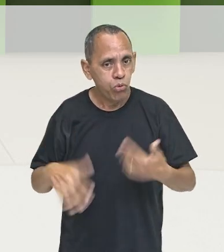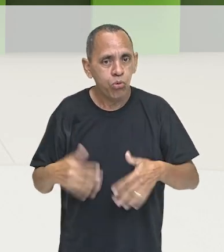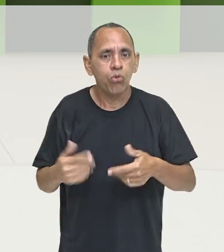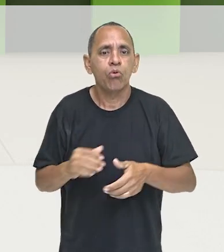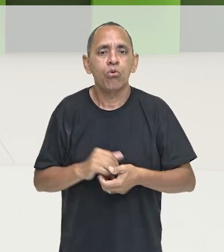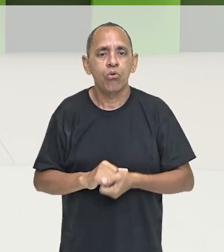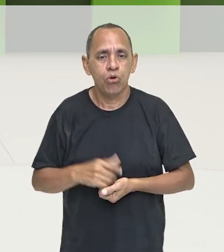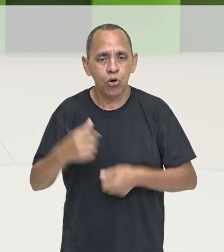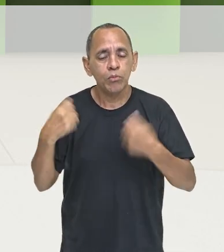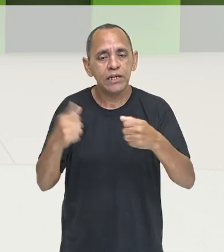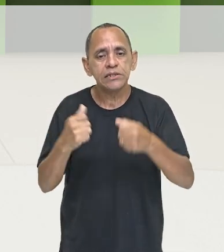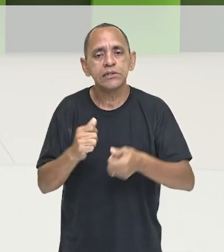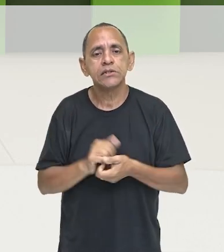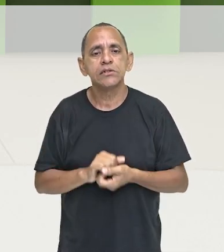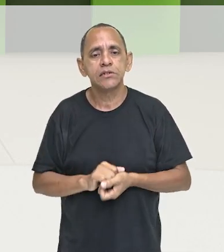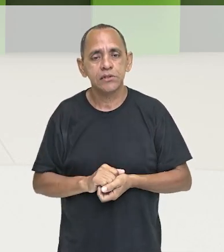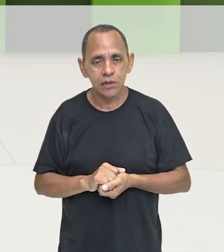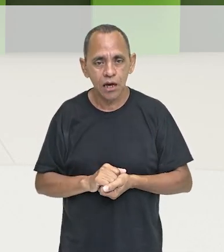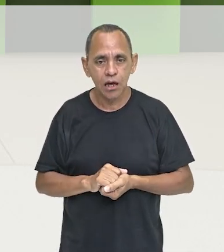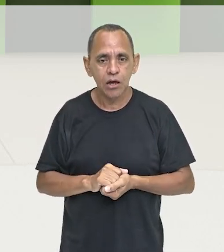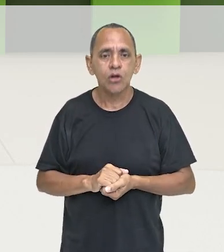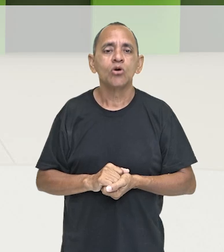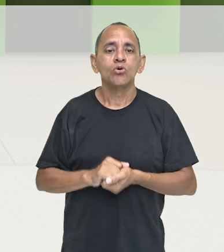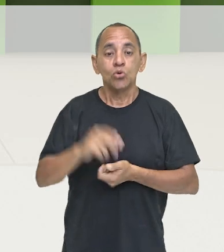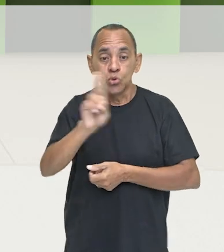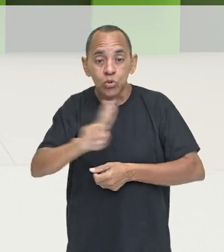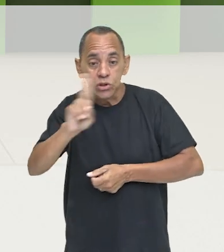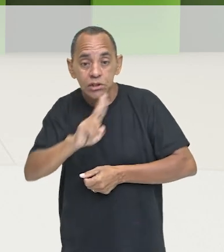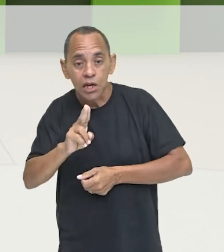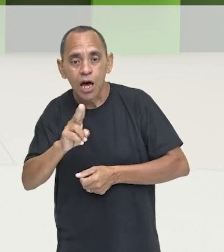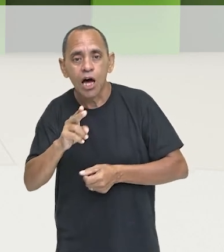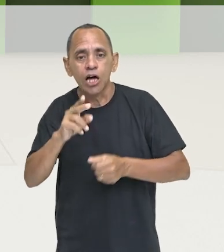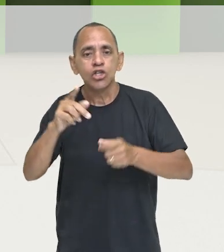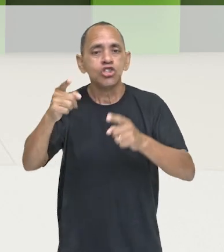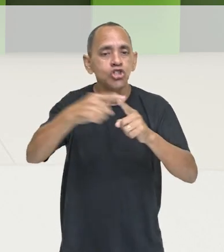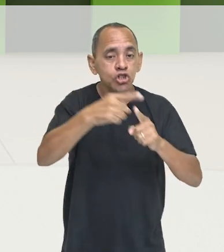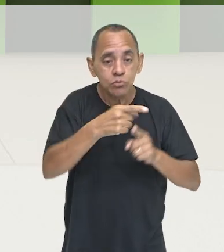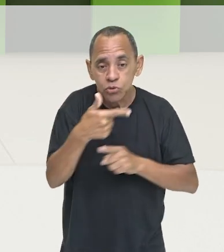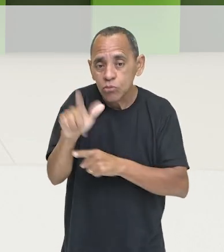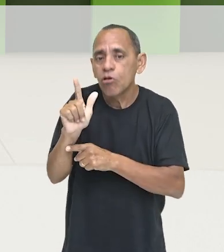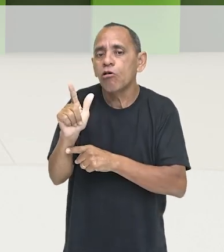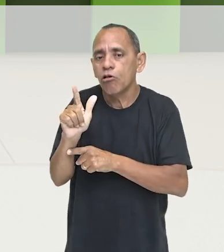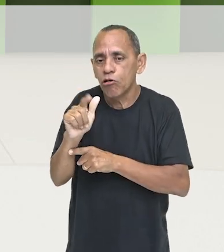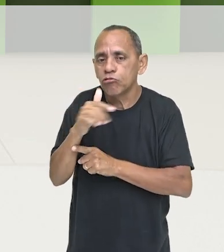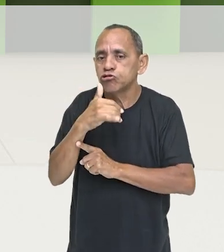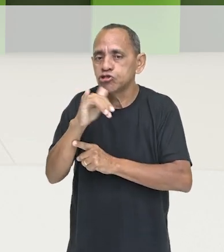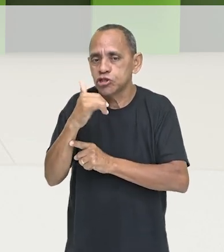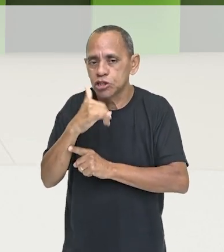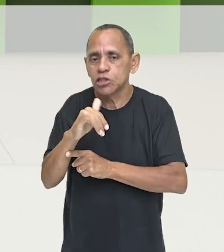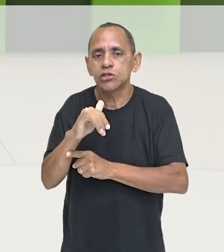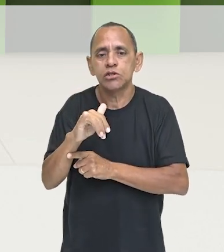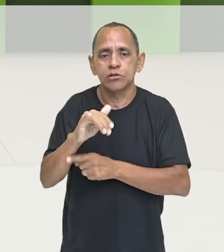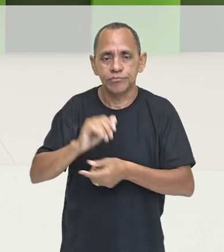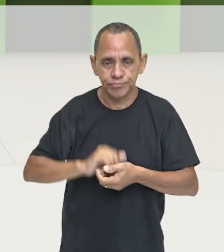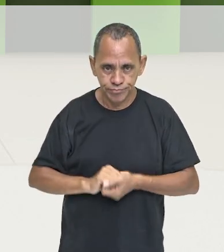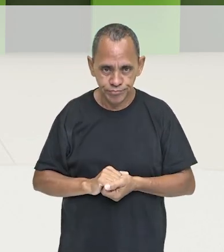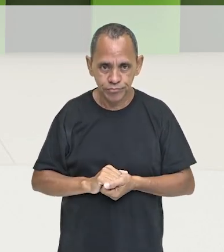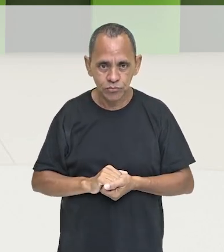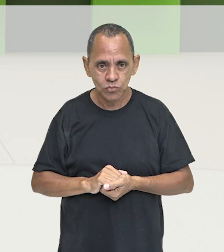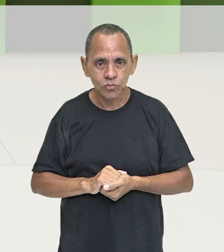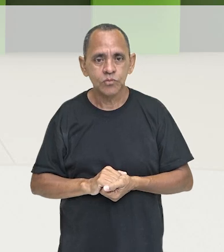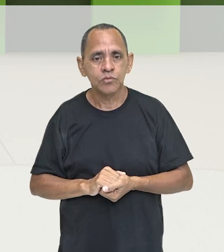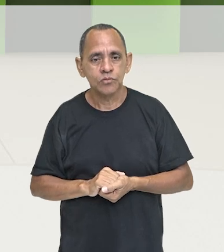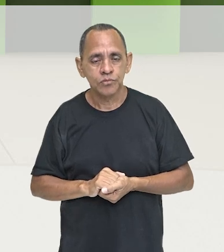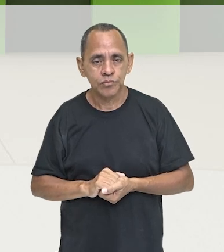termoelétricas, que transformam, já usam combustíveis fósseis, né? Então a produção de energia através de